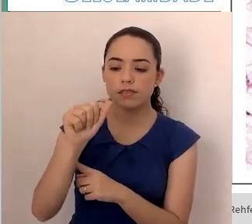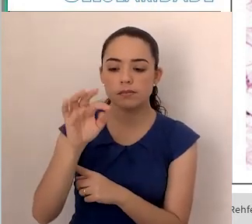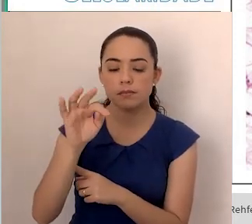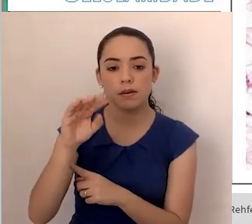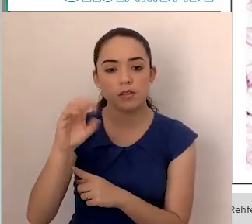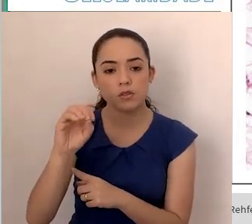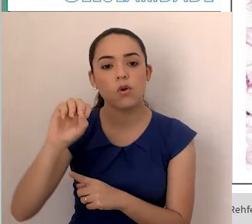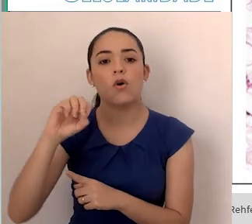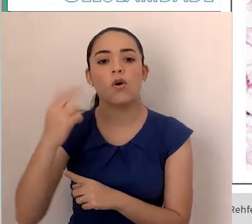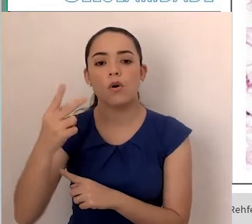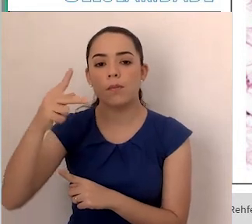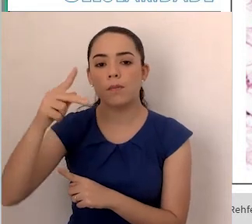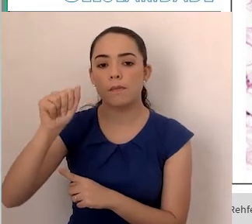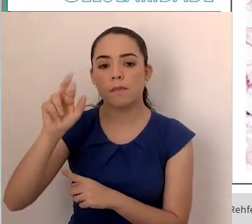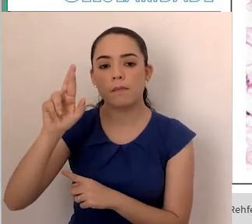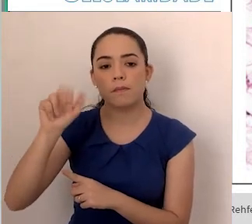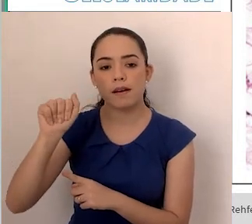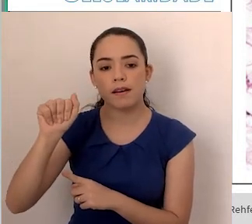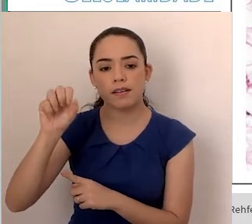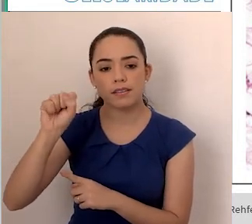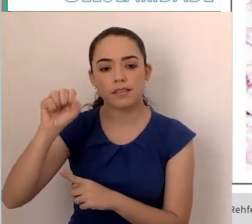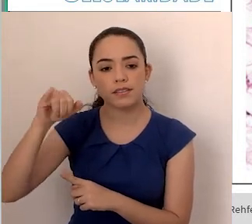pelo sistema nervoso parasimpático.